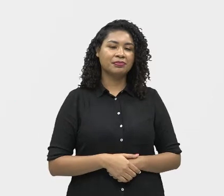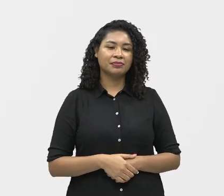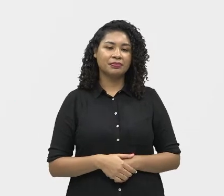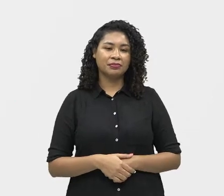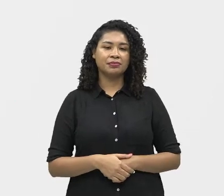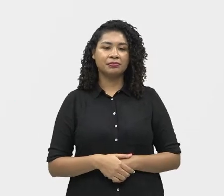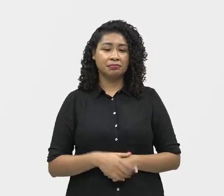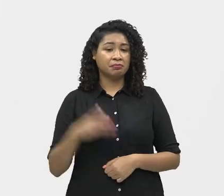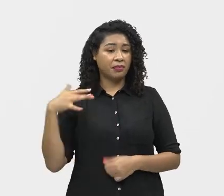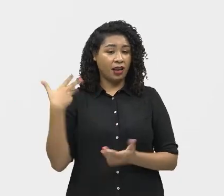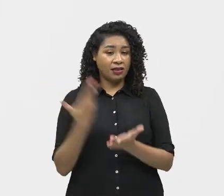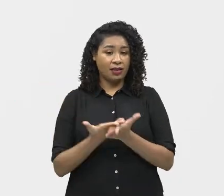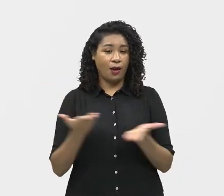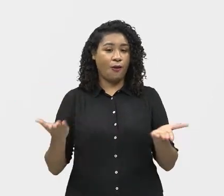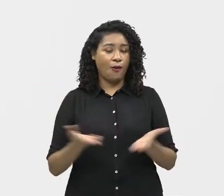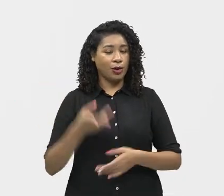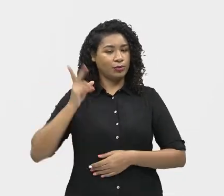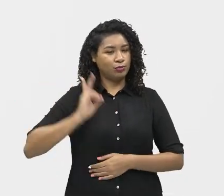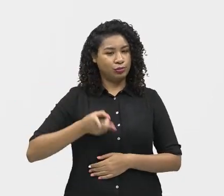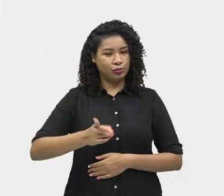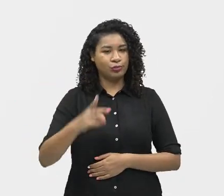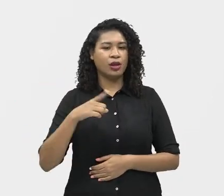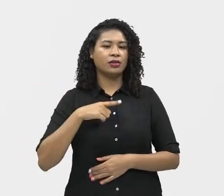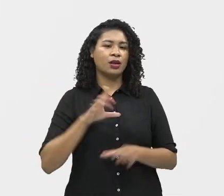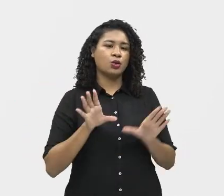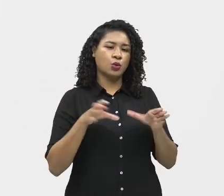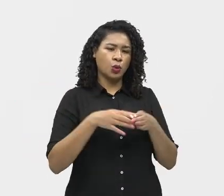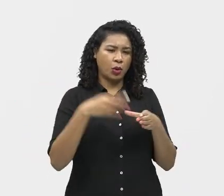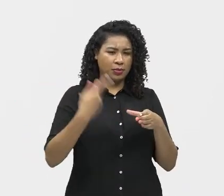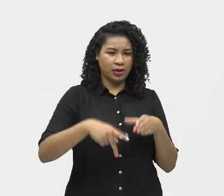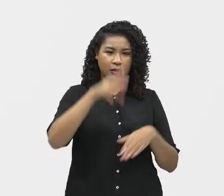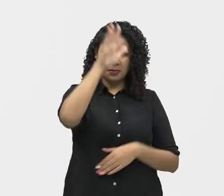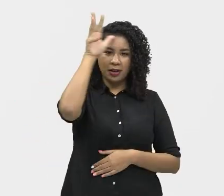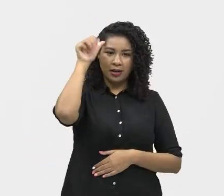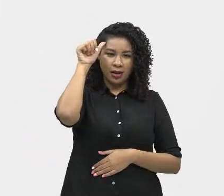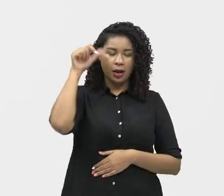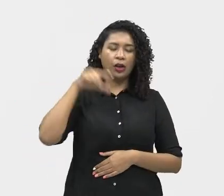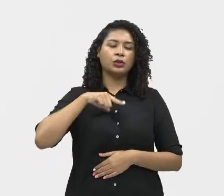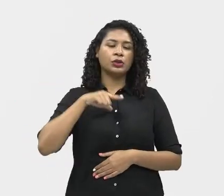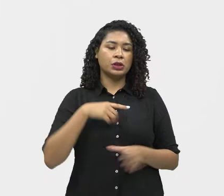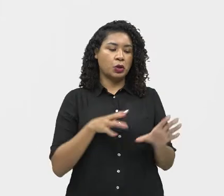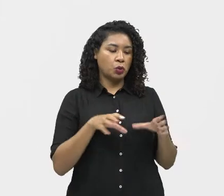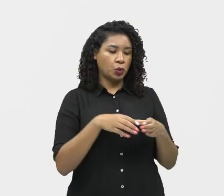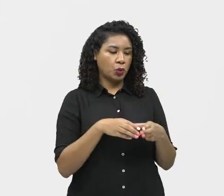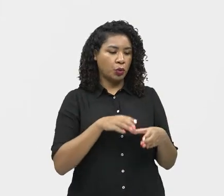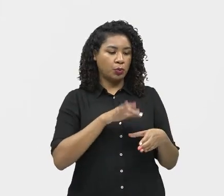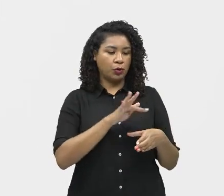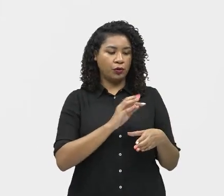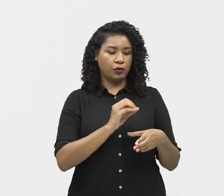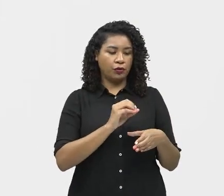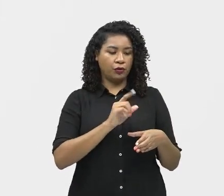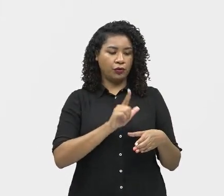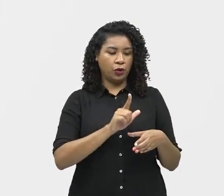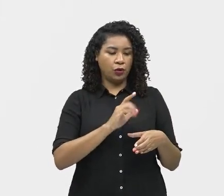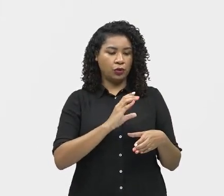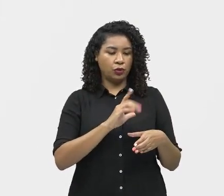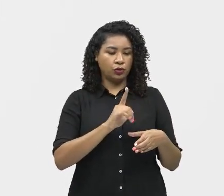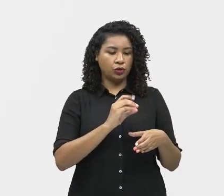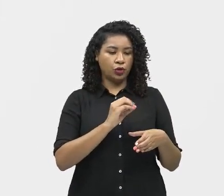e existe até hoje também grandes grupos. Aqui no Manaus nós temos o balé folclórico, que representa